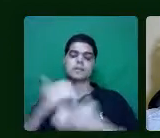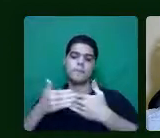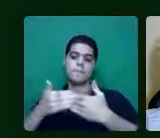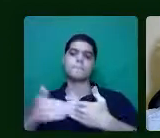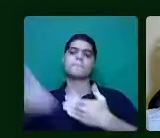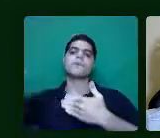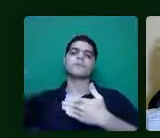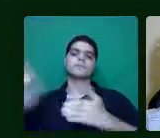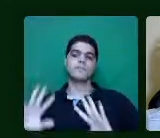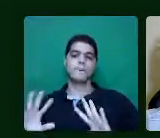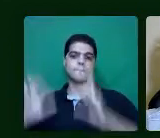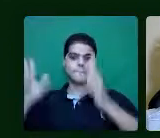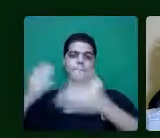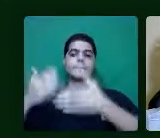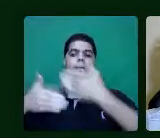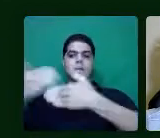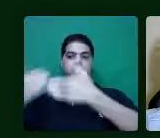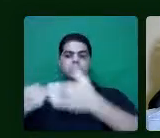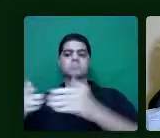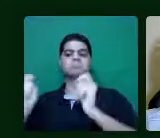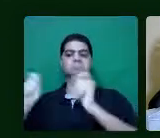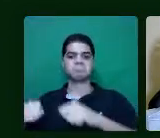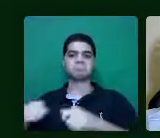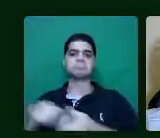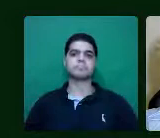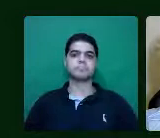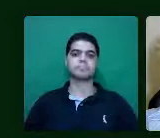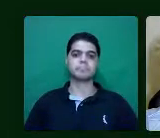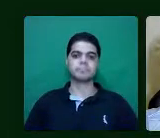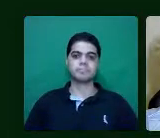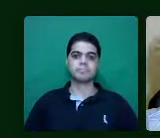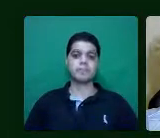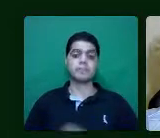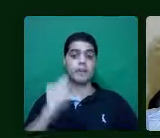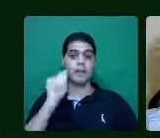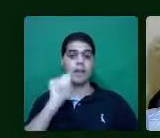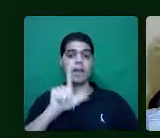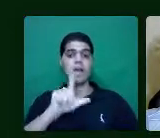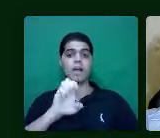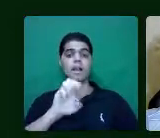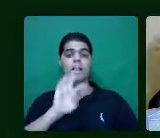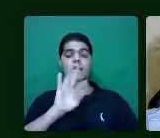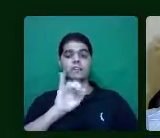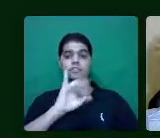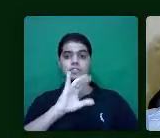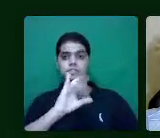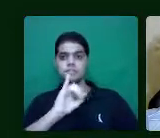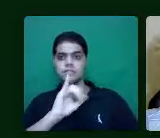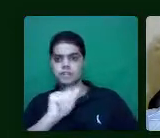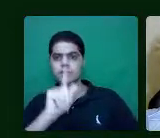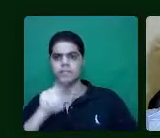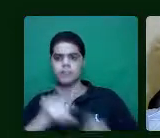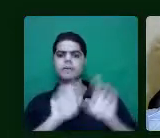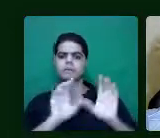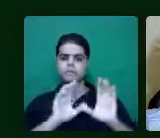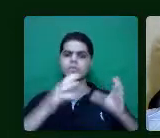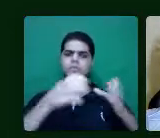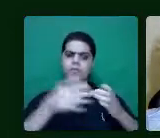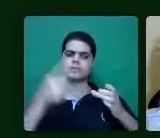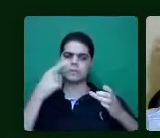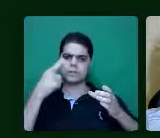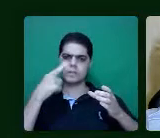bem intenso também. Perfeito, até a Letícia mandou ali que ela representa um colegiado que tem interesse, né, em ramificar